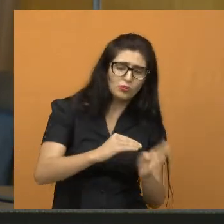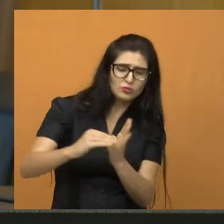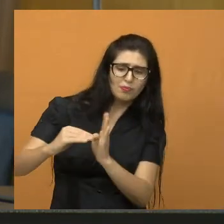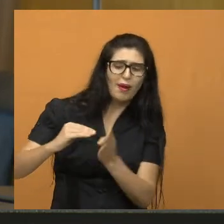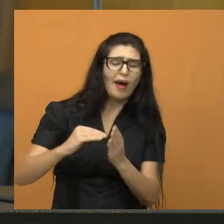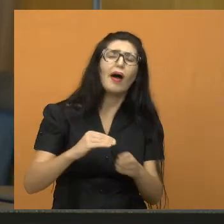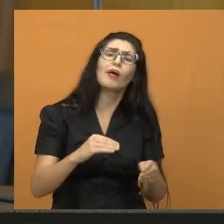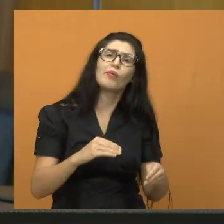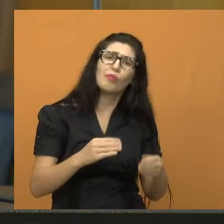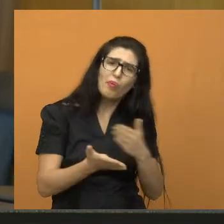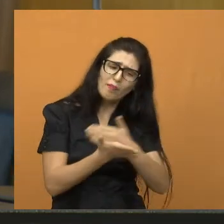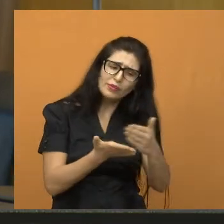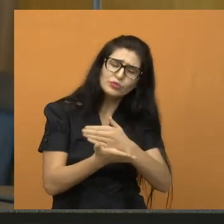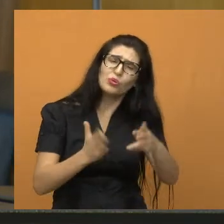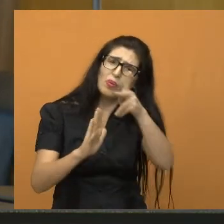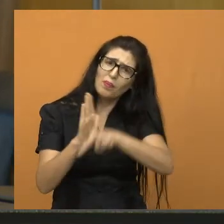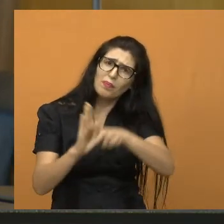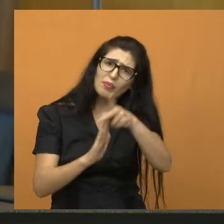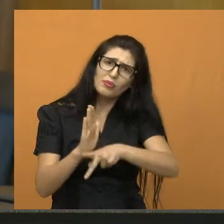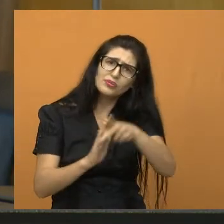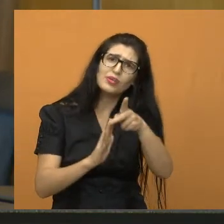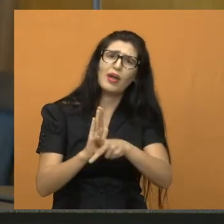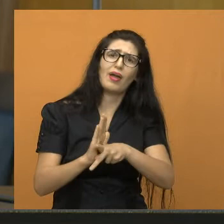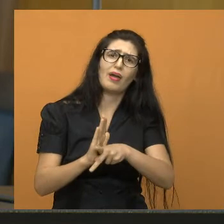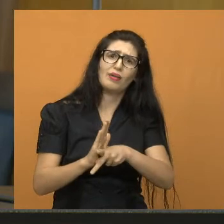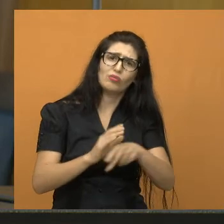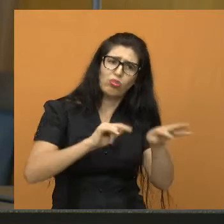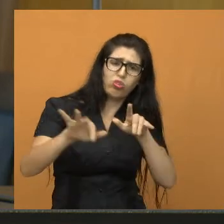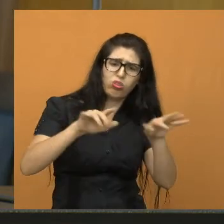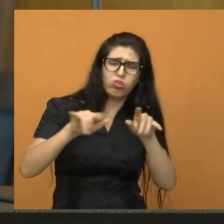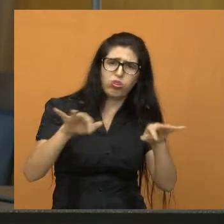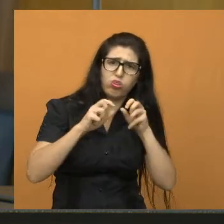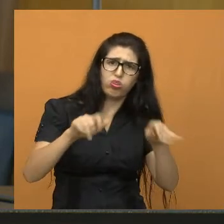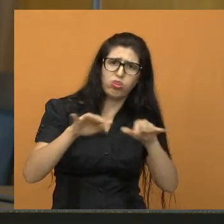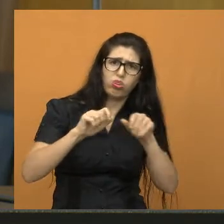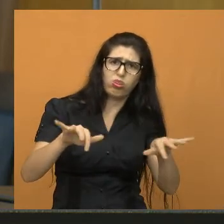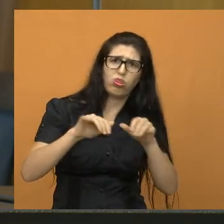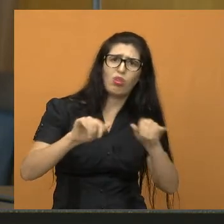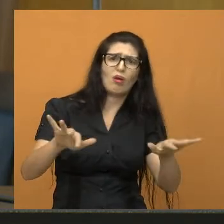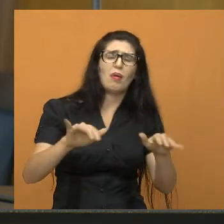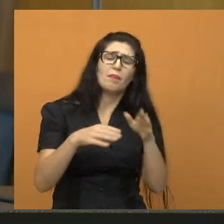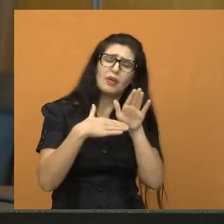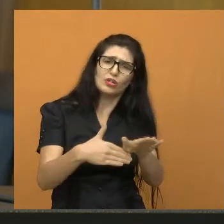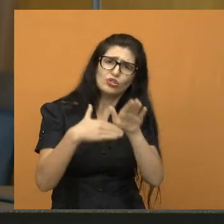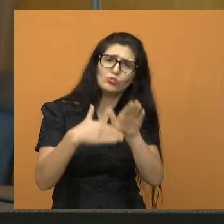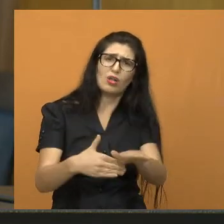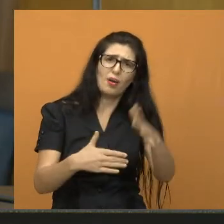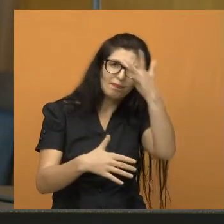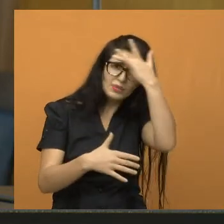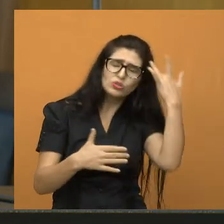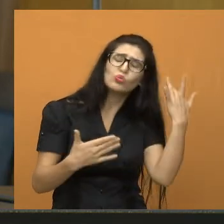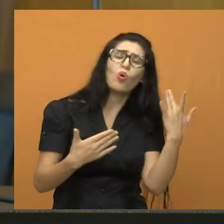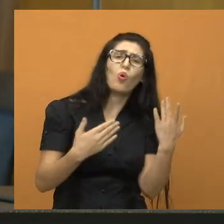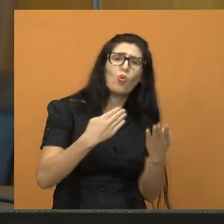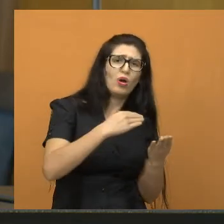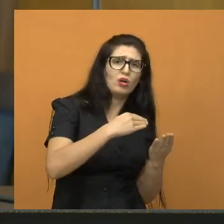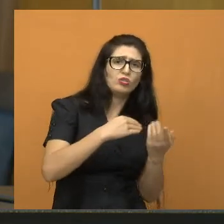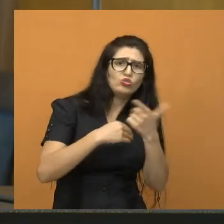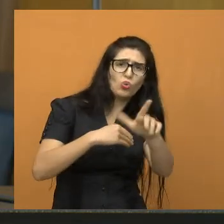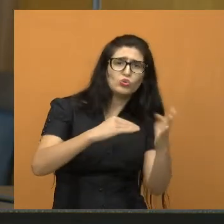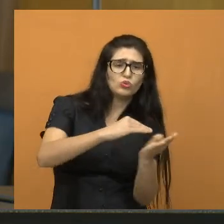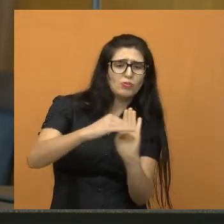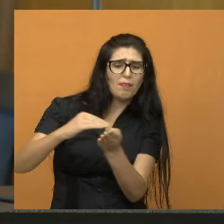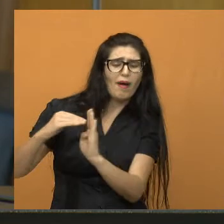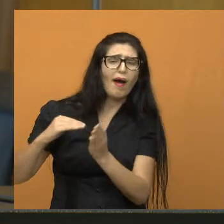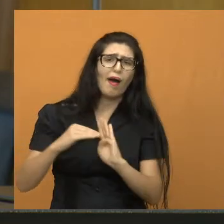Então, é um olhar nosso do governo de estar chegando mais próximo de quem precisa, até por conta do